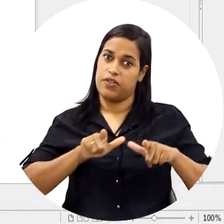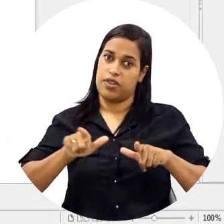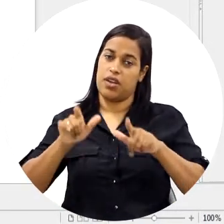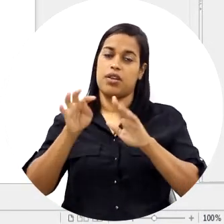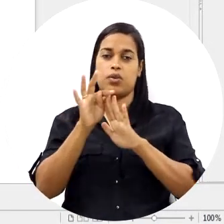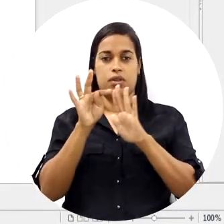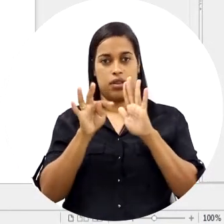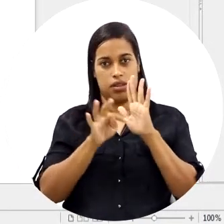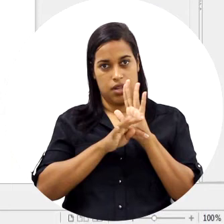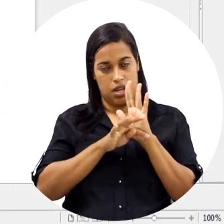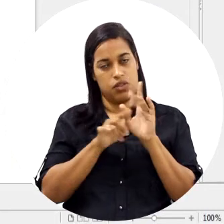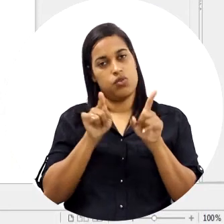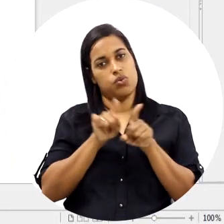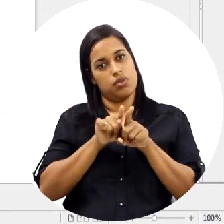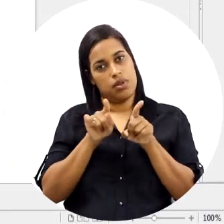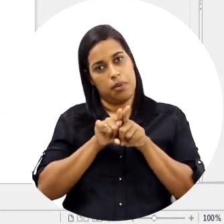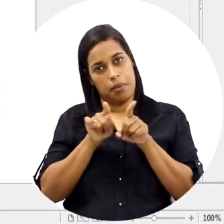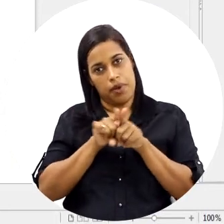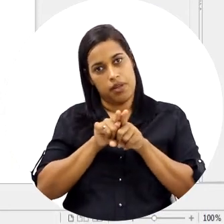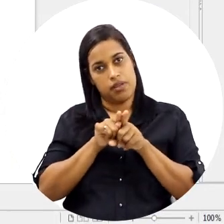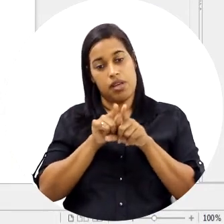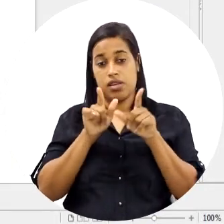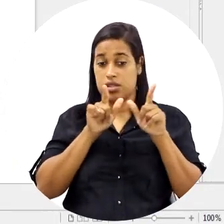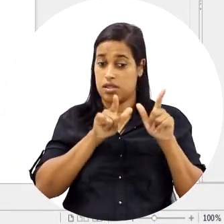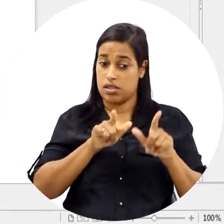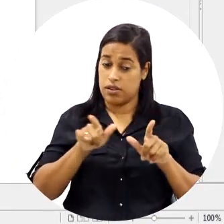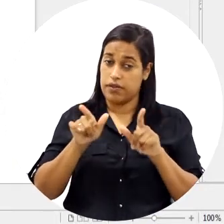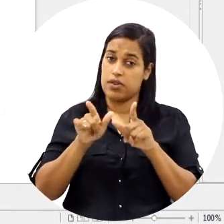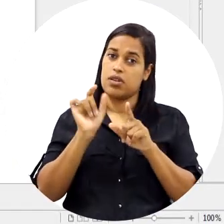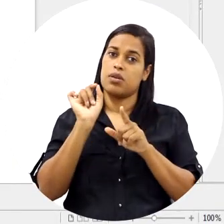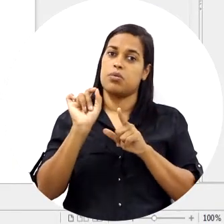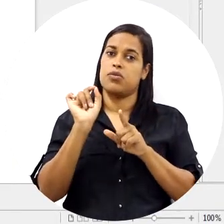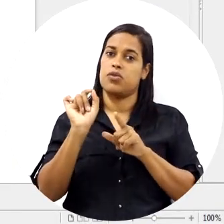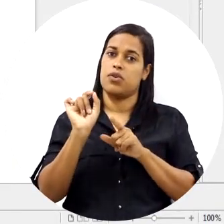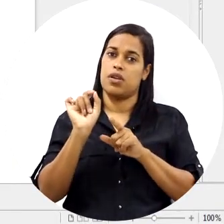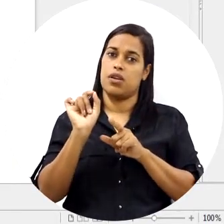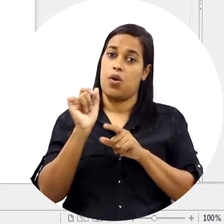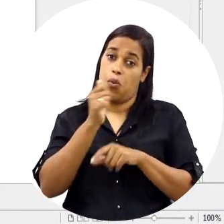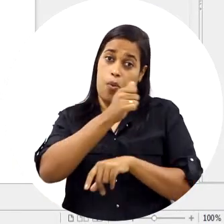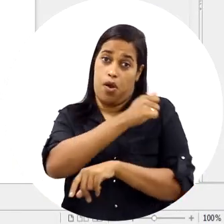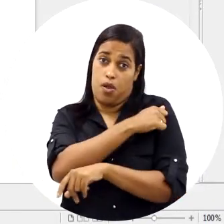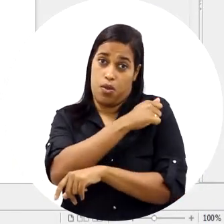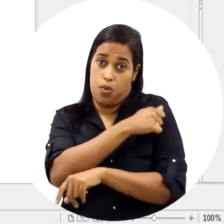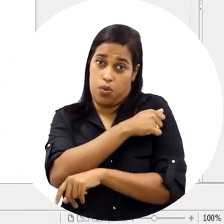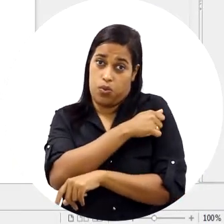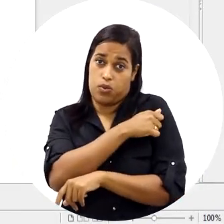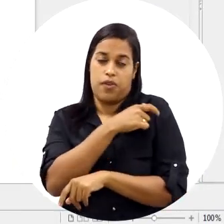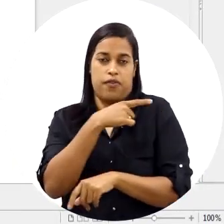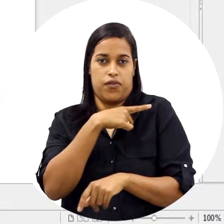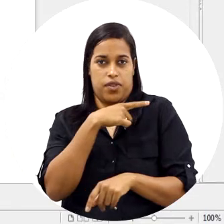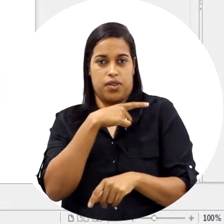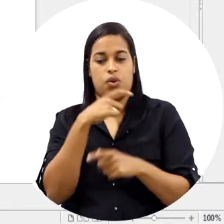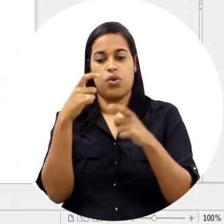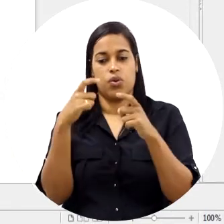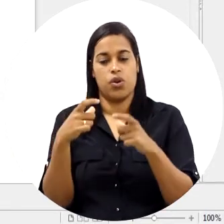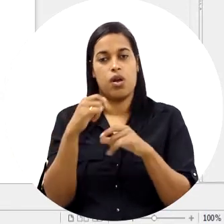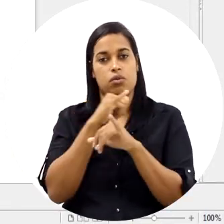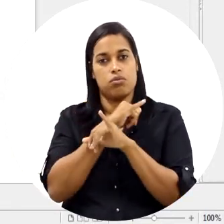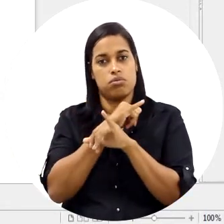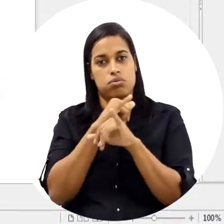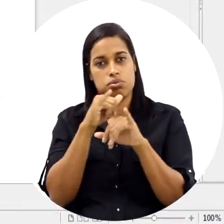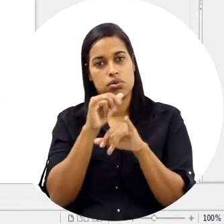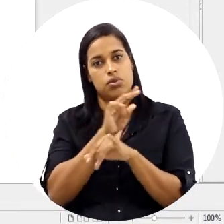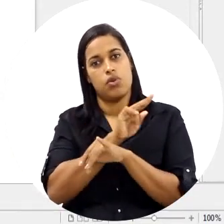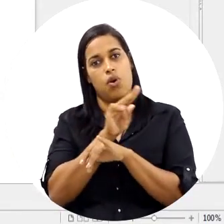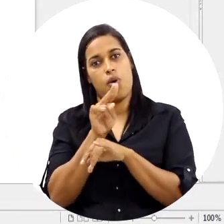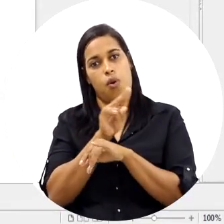texto padrão, né? Certificamos para devidos fins que um aluno, e aí você vai ter o espaço para informar o nome